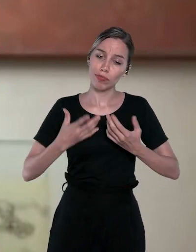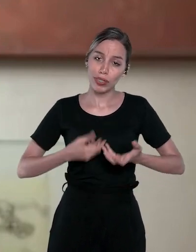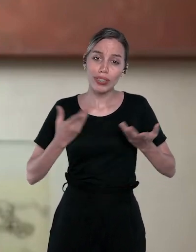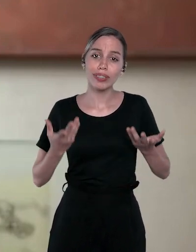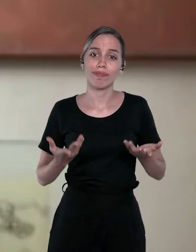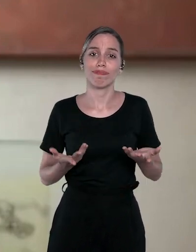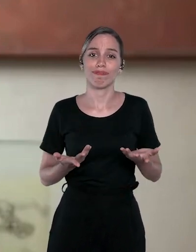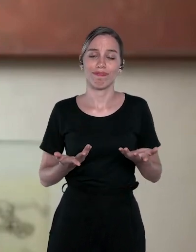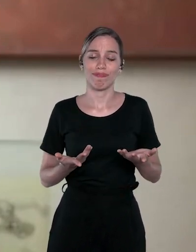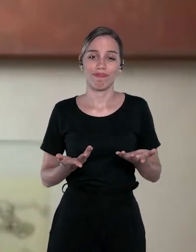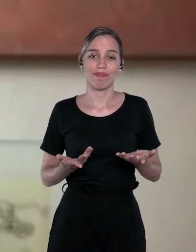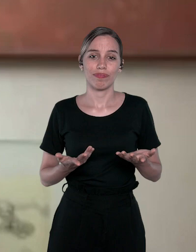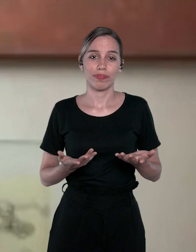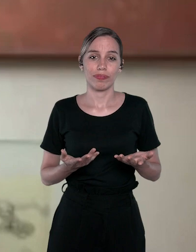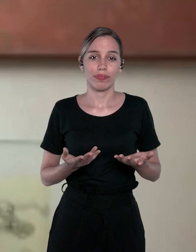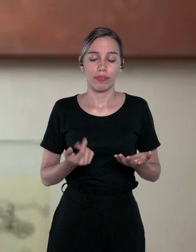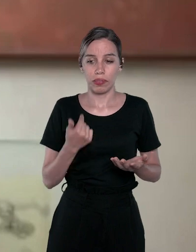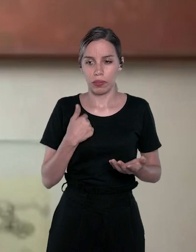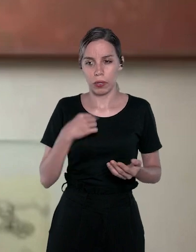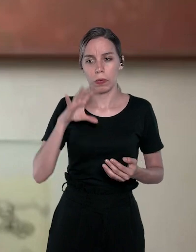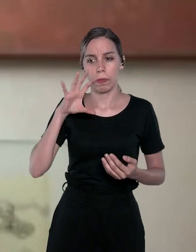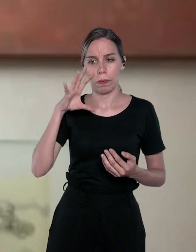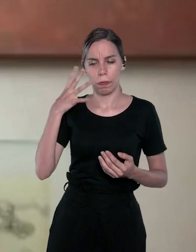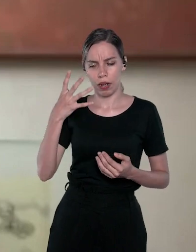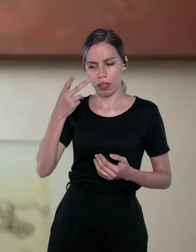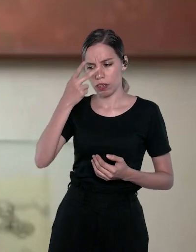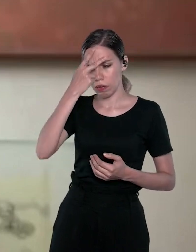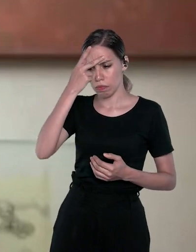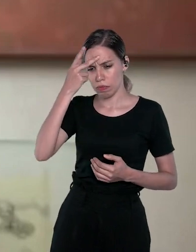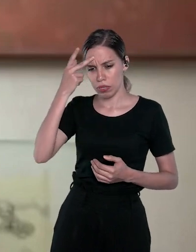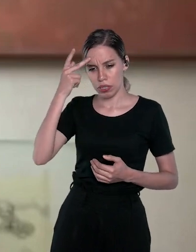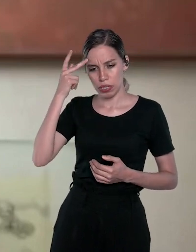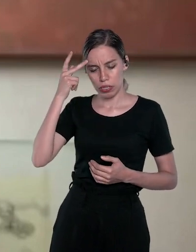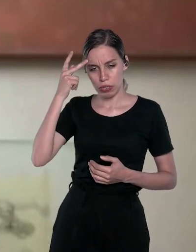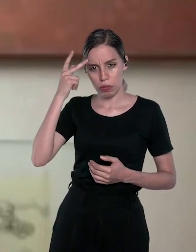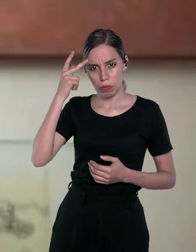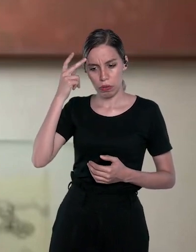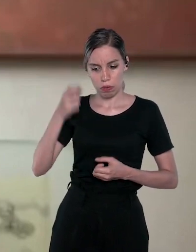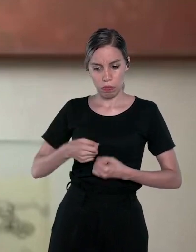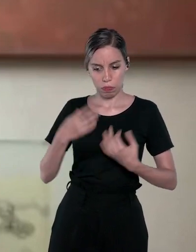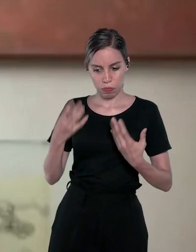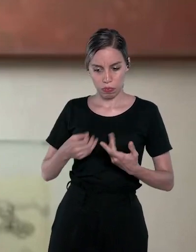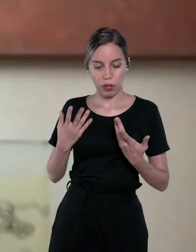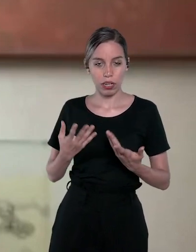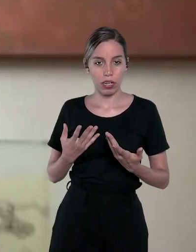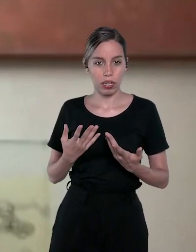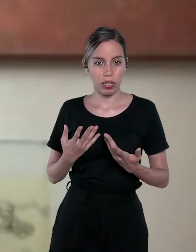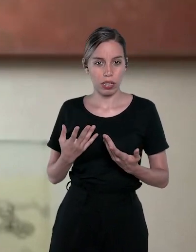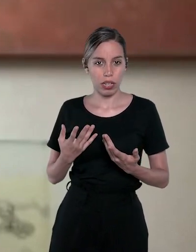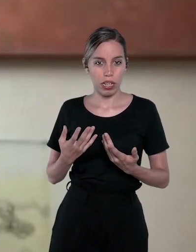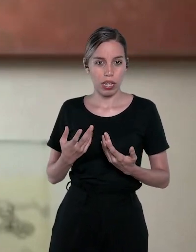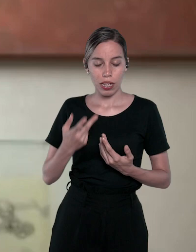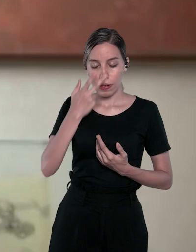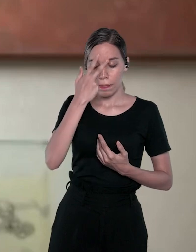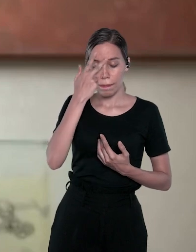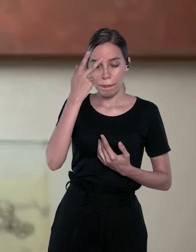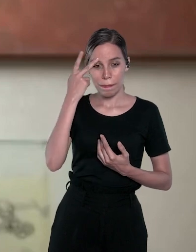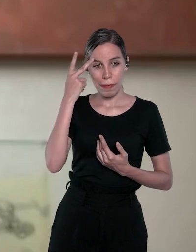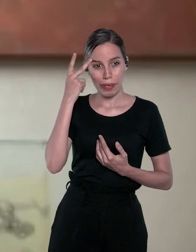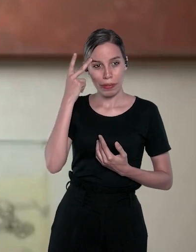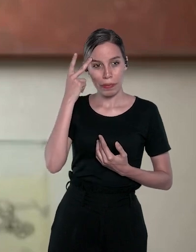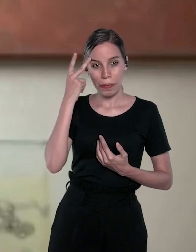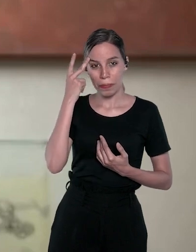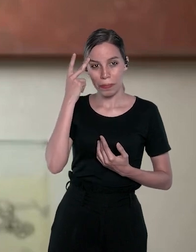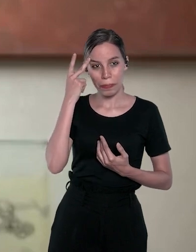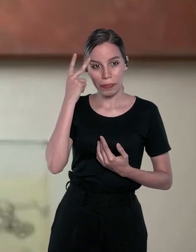considero poetas os ficcionistas. Eu acho,